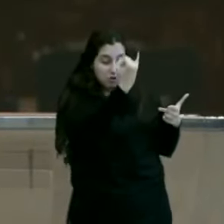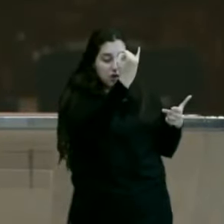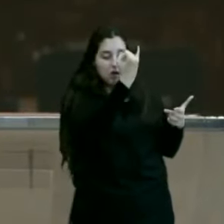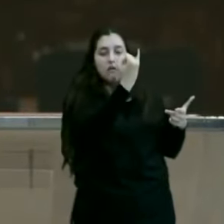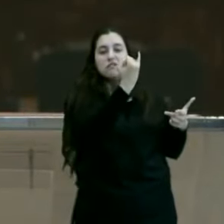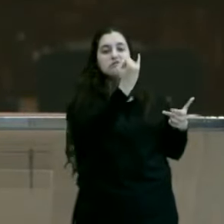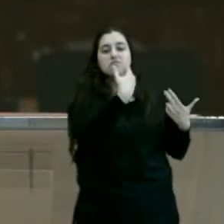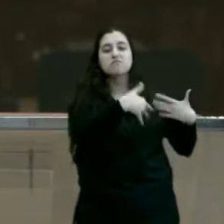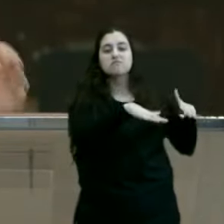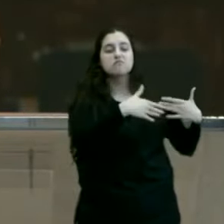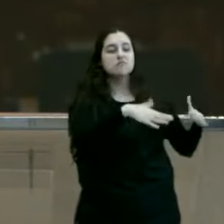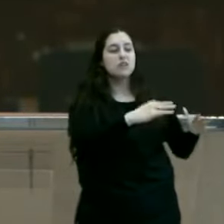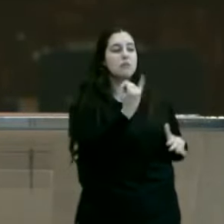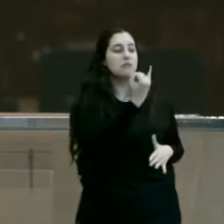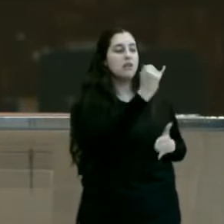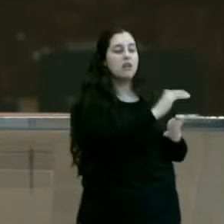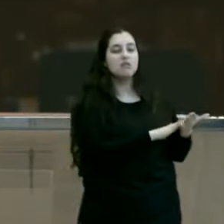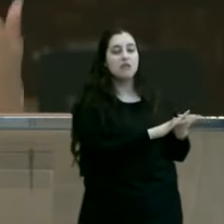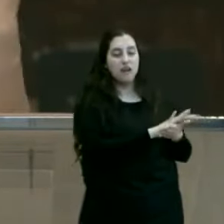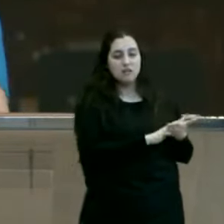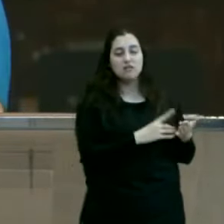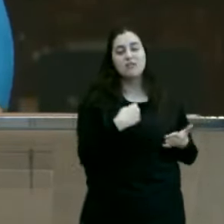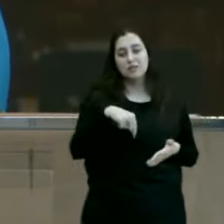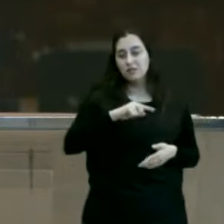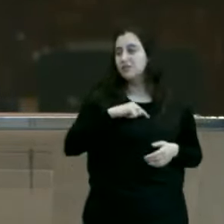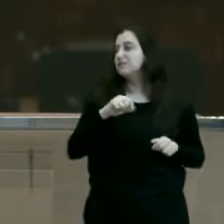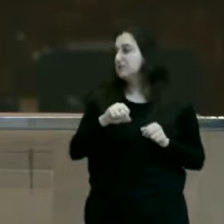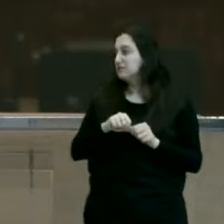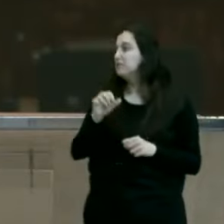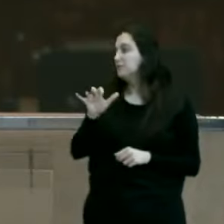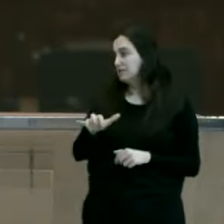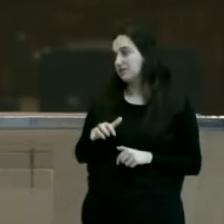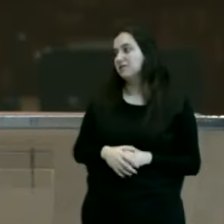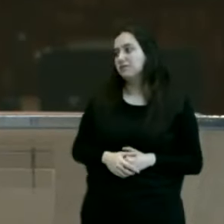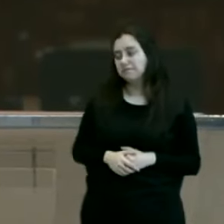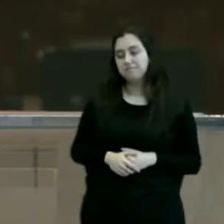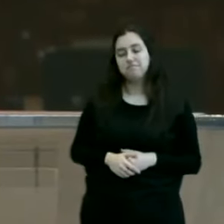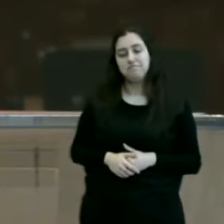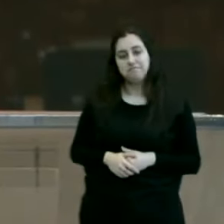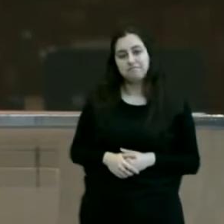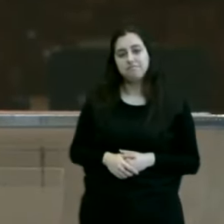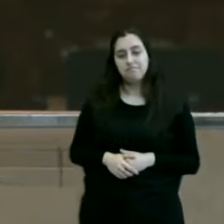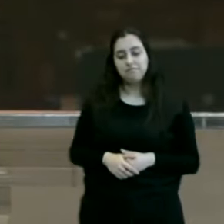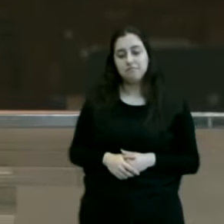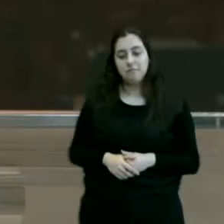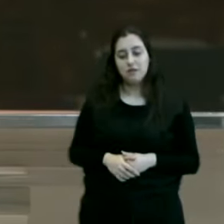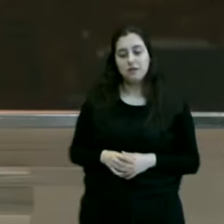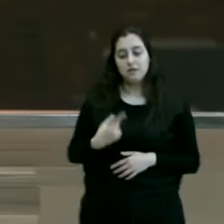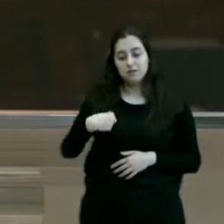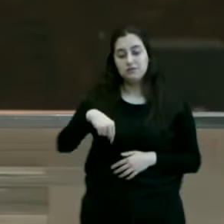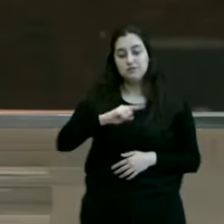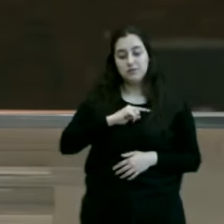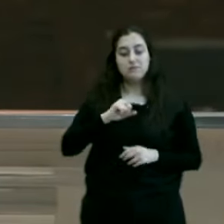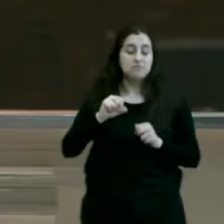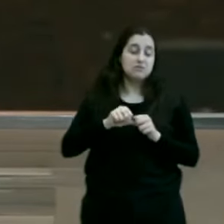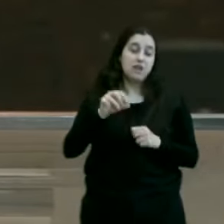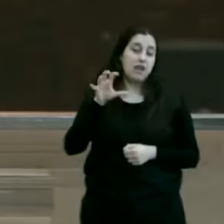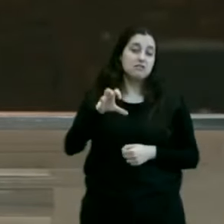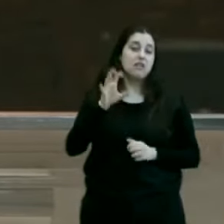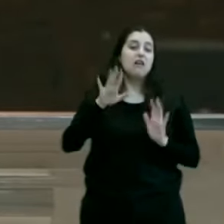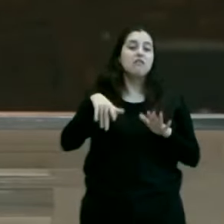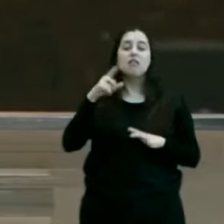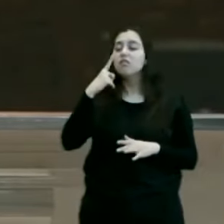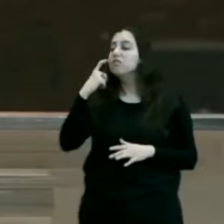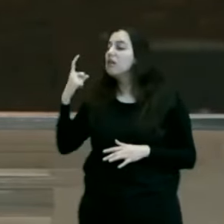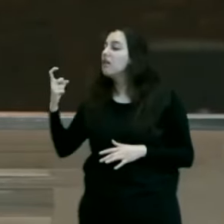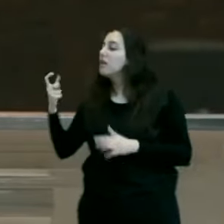comuns. E é um perigo muito grande, porque nós nos desconfiguramos. Nós estamos perdendo o